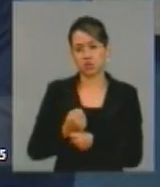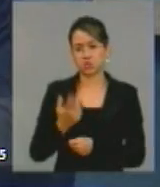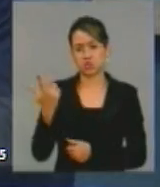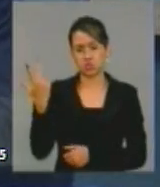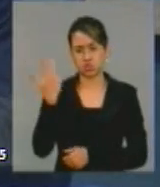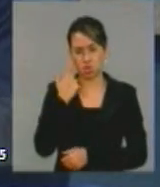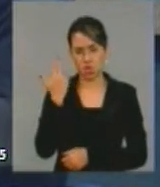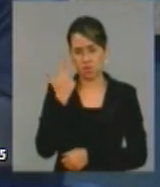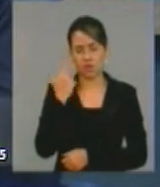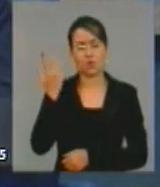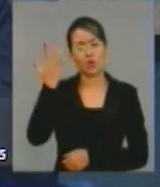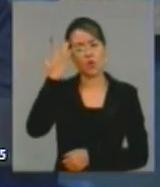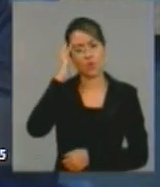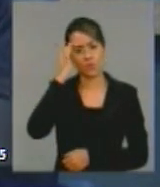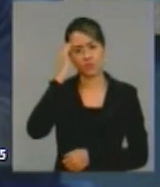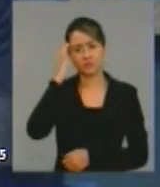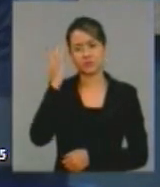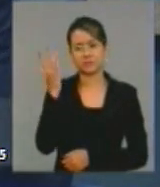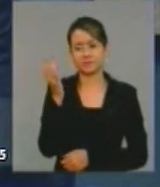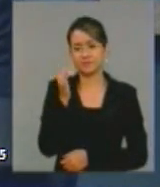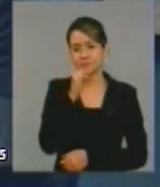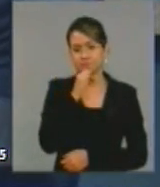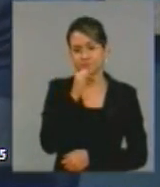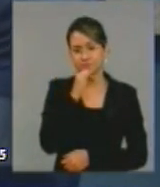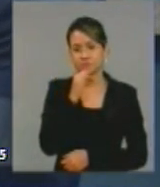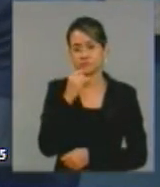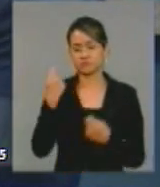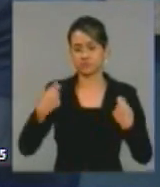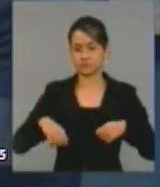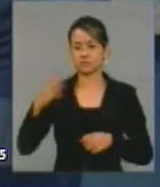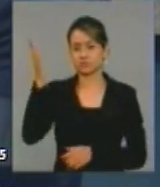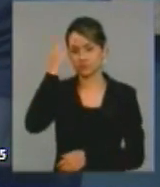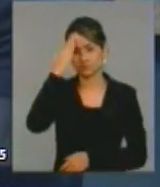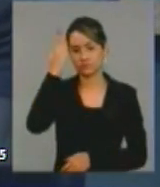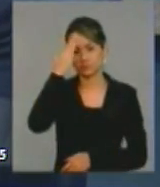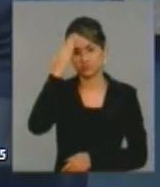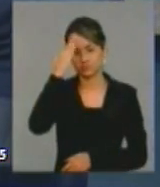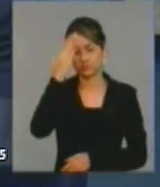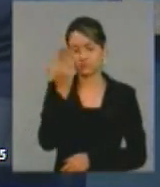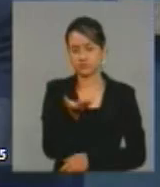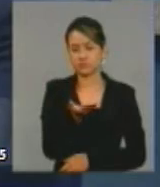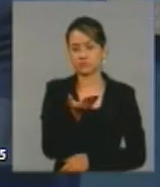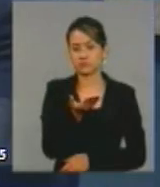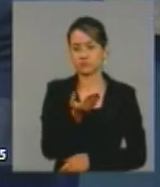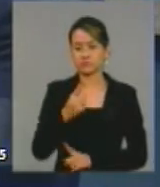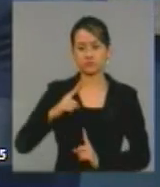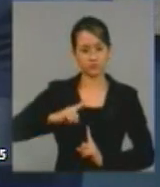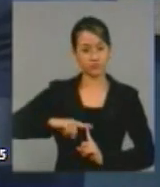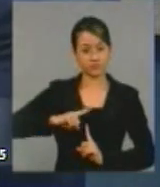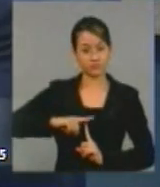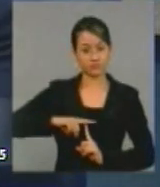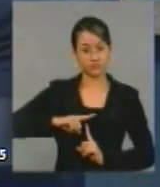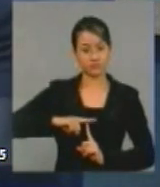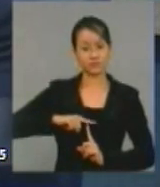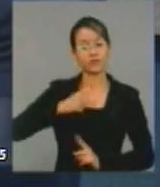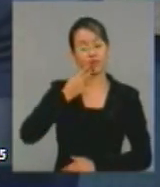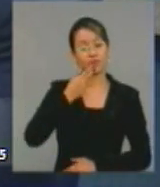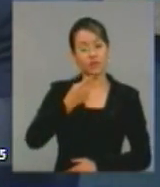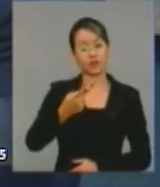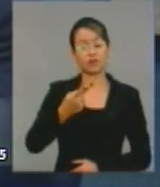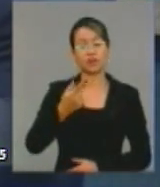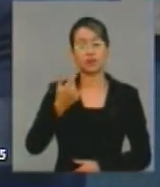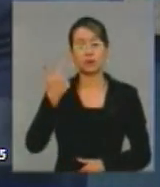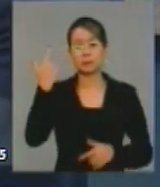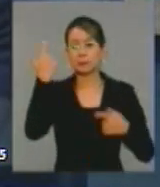normais, eu acho que ninguém pode deixar também de compreender, como bem falou o deputado Carlos Matos, essa preocupação também